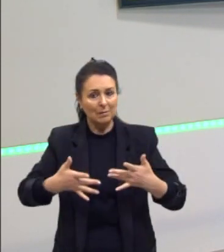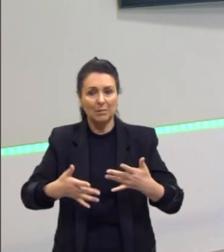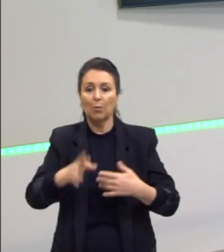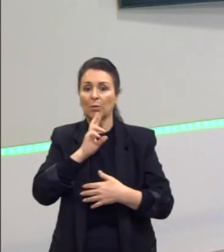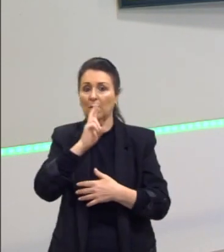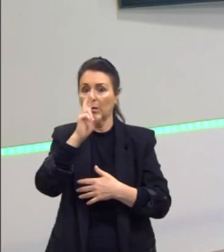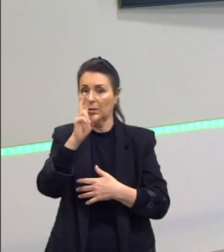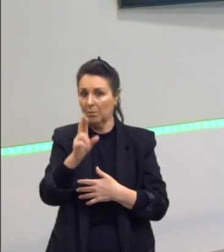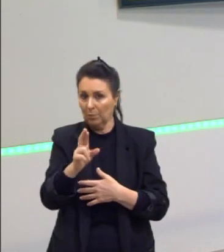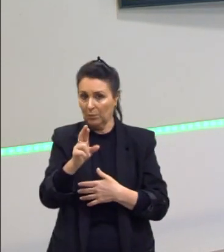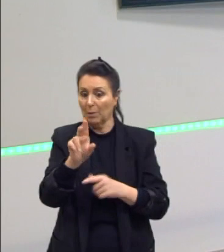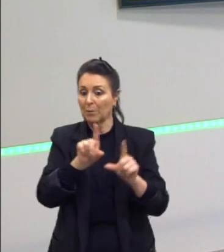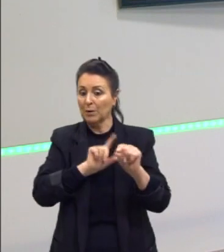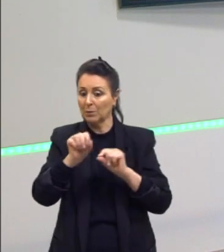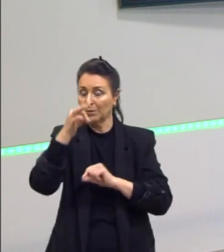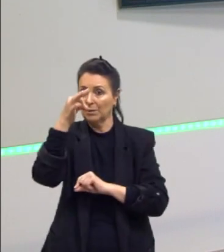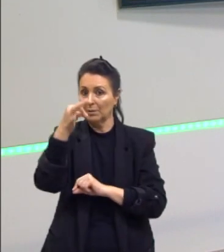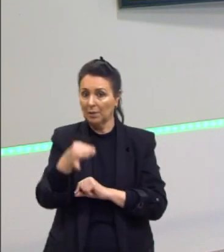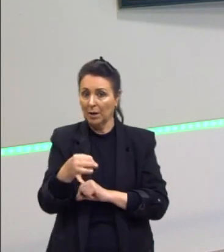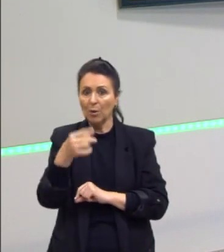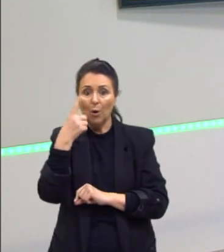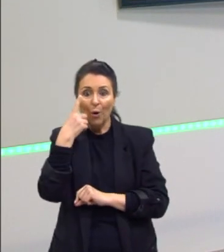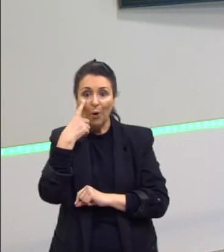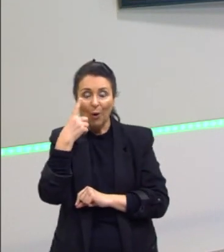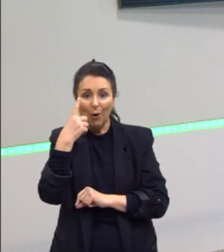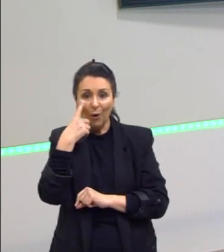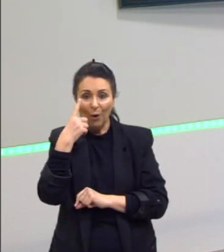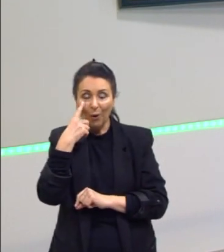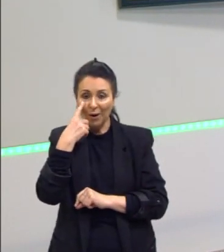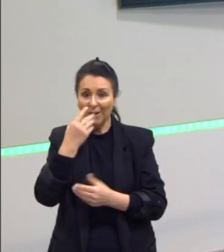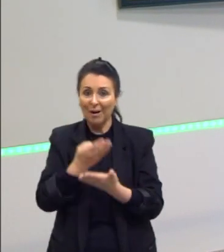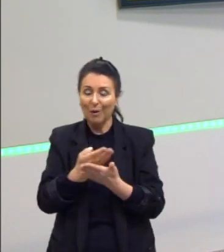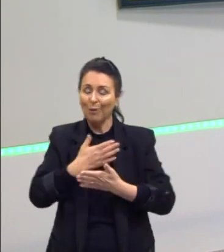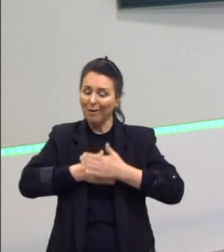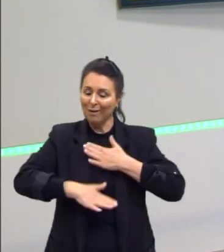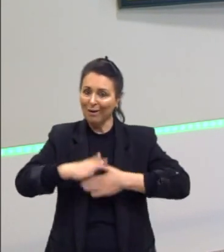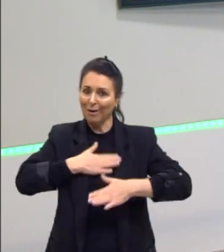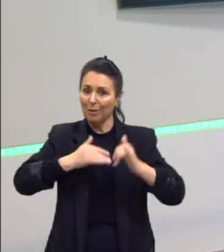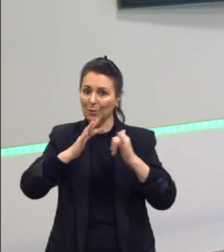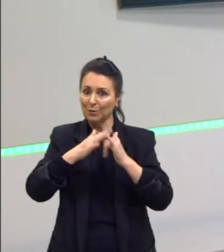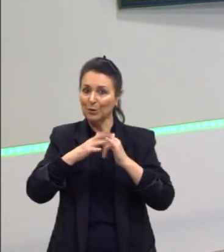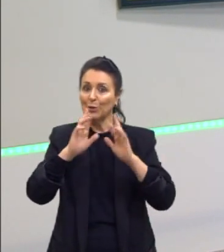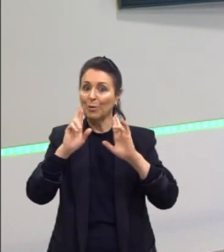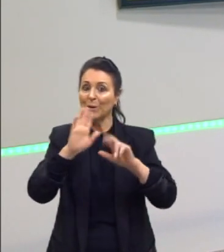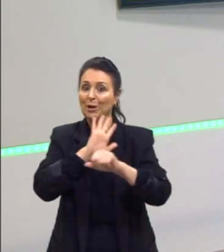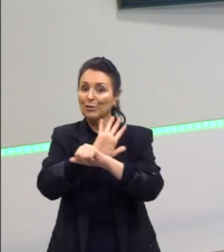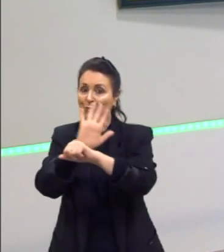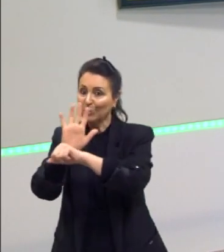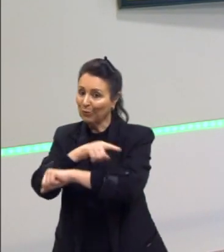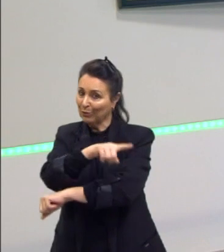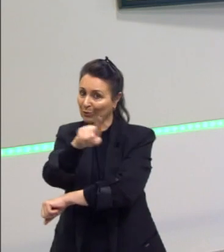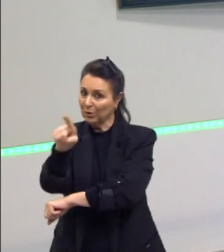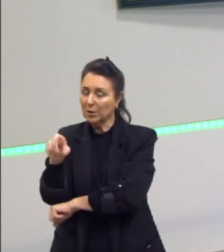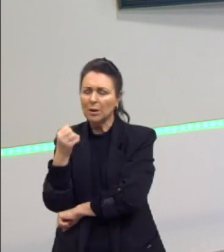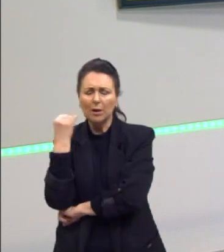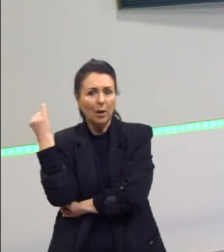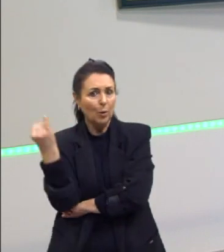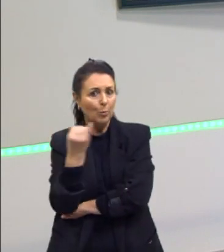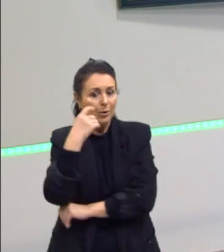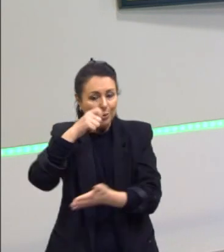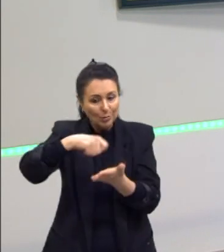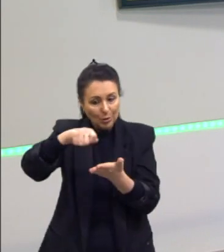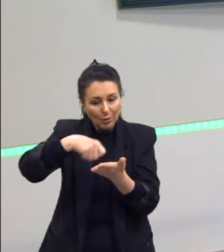da Alternativa talvez podem dar uma olhadinha na aula com mais calma eu espero que tenha ajudado vocês é bem importante aí a